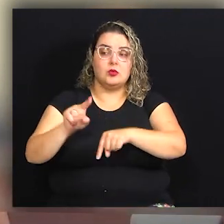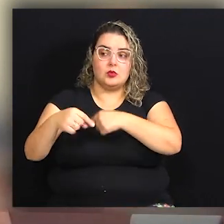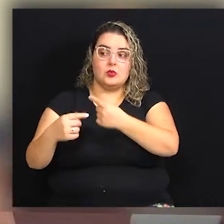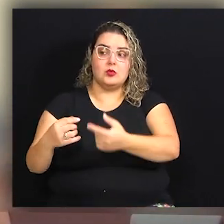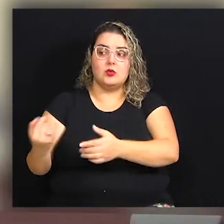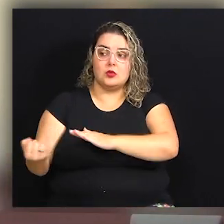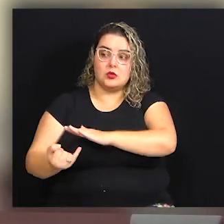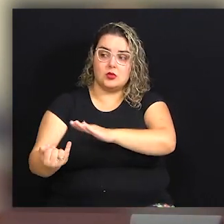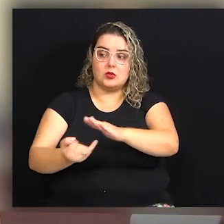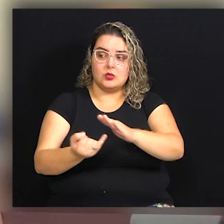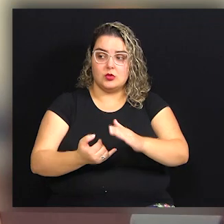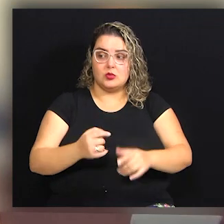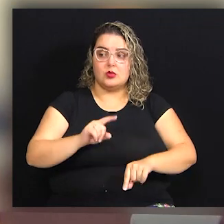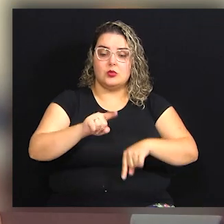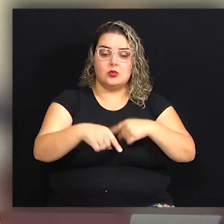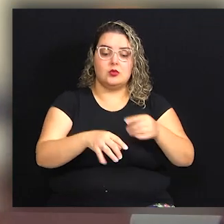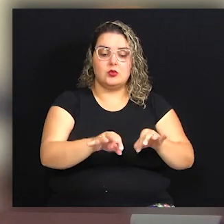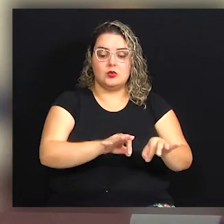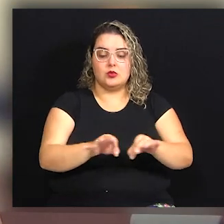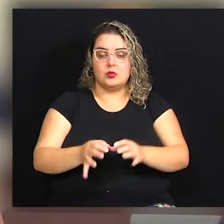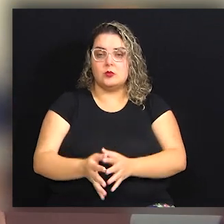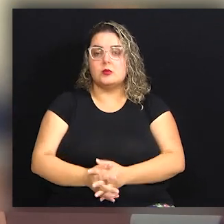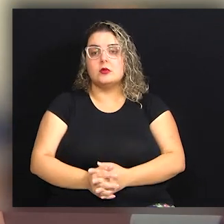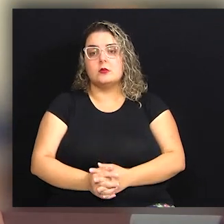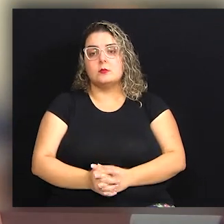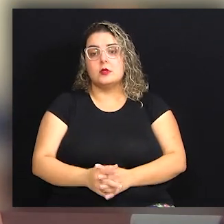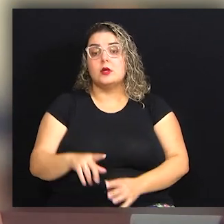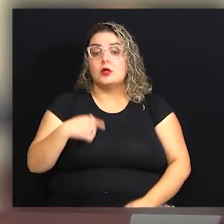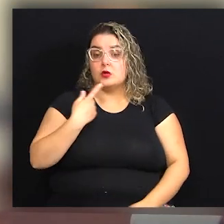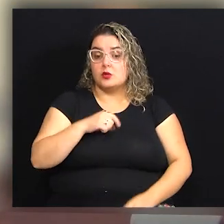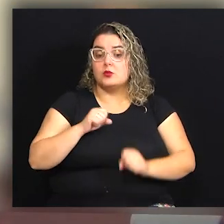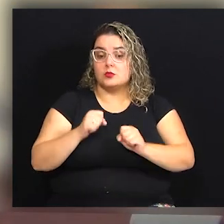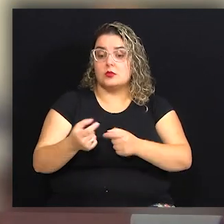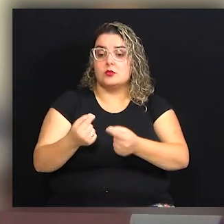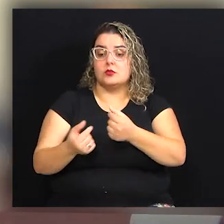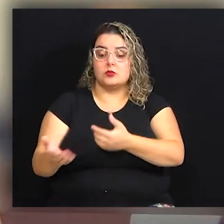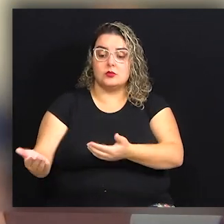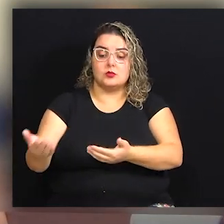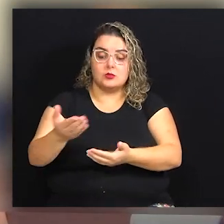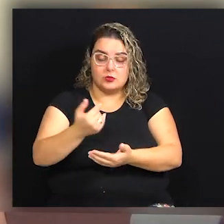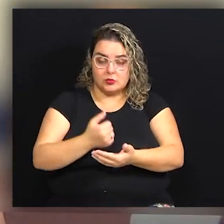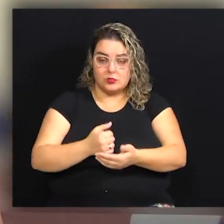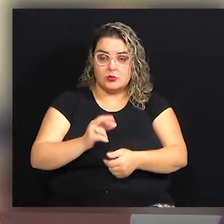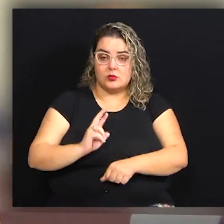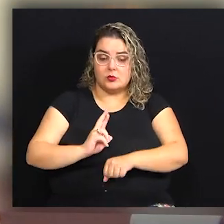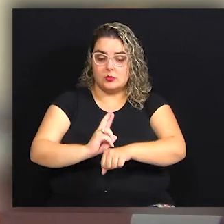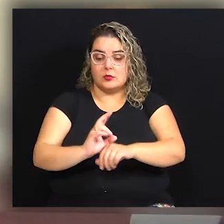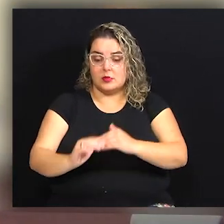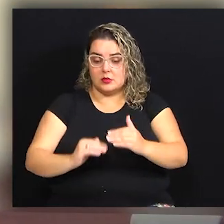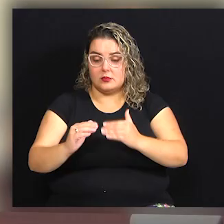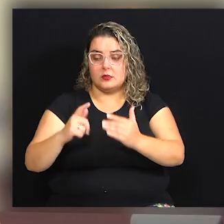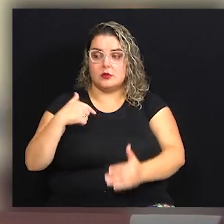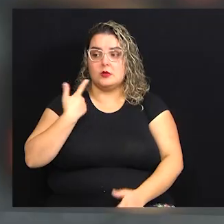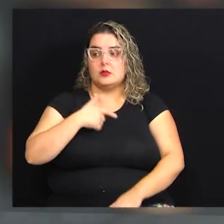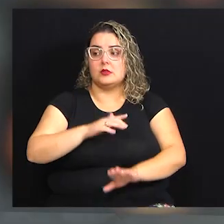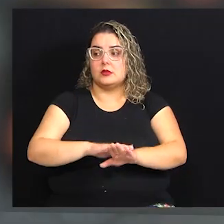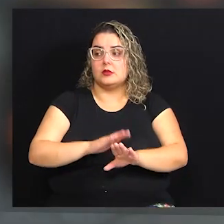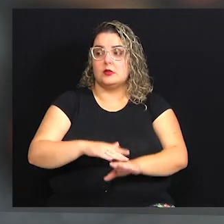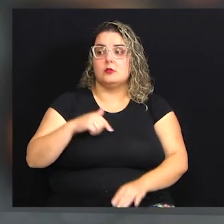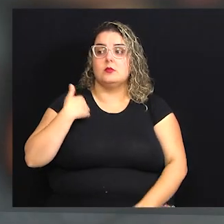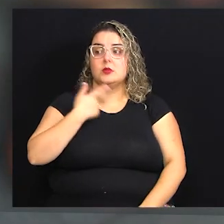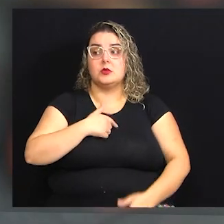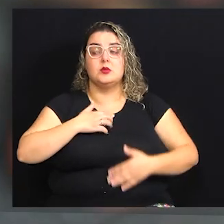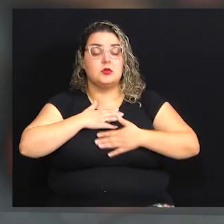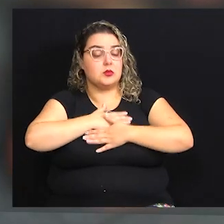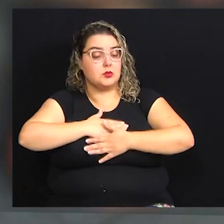outras instituições, né, com outras organizações, para que a gente fizesse a captação do recurso para desenvolver nossas atividades. Para